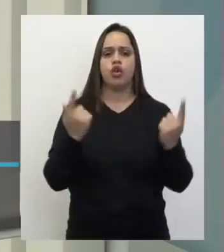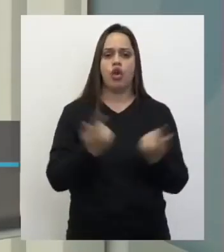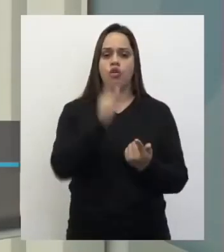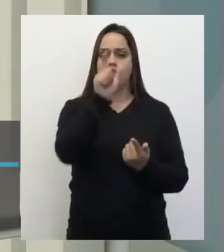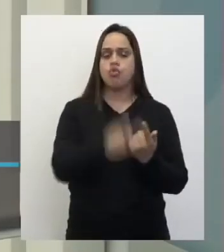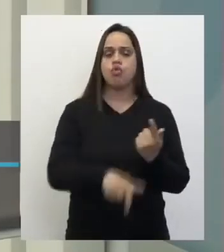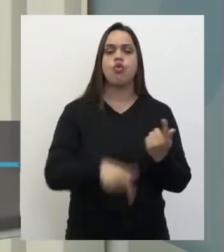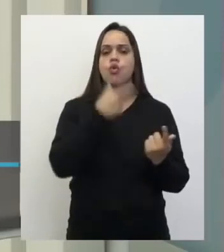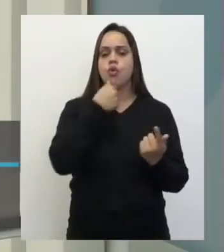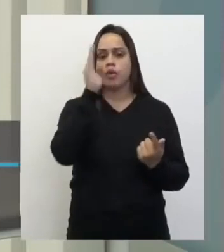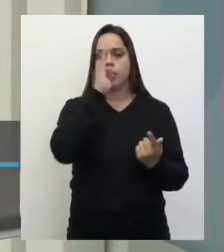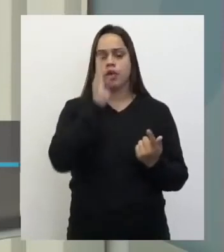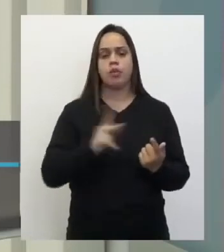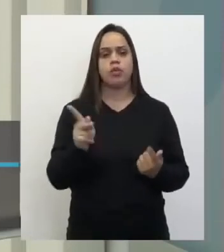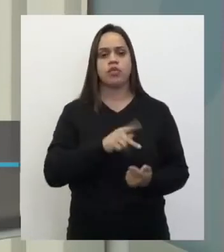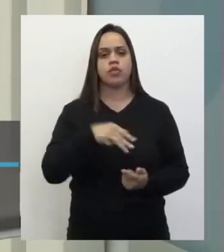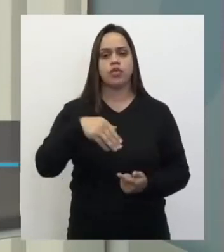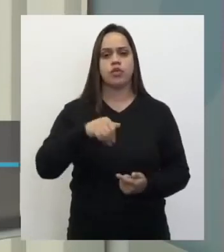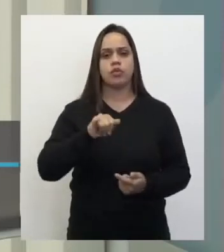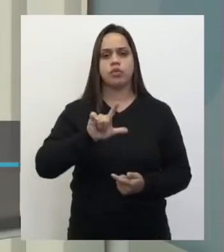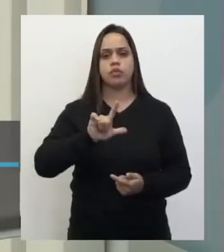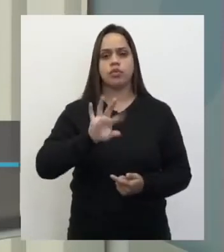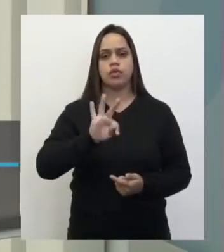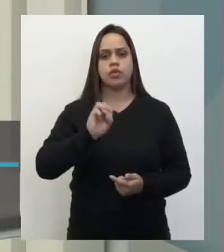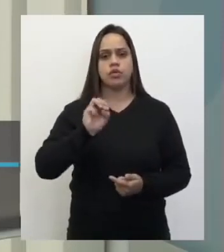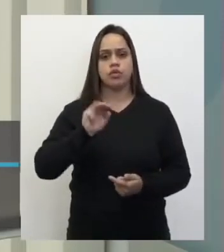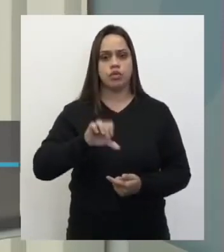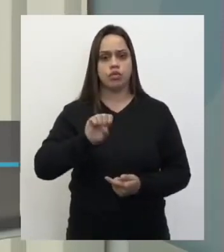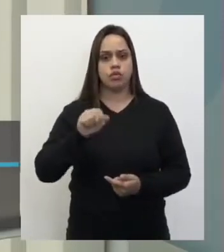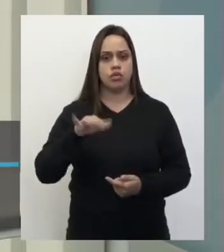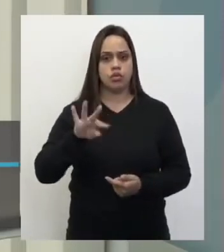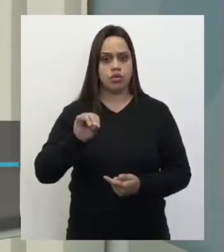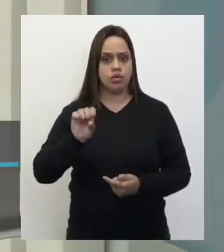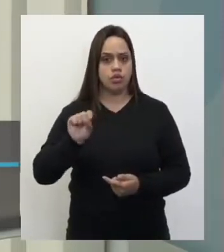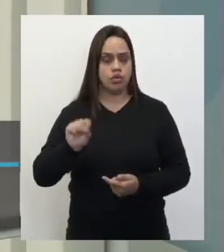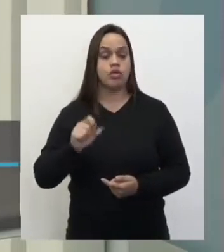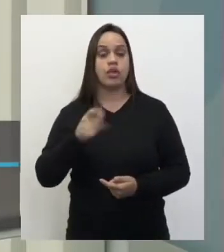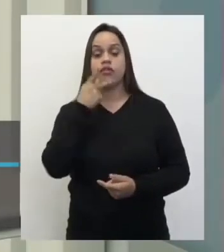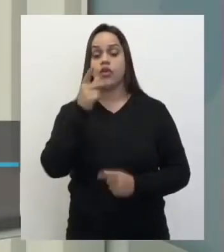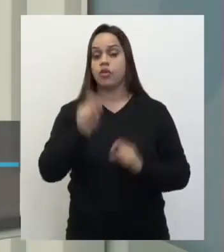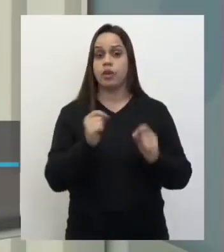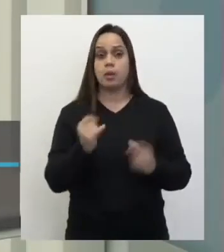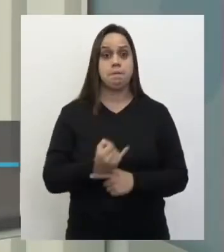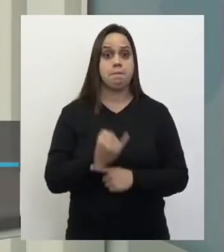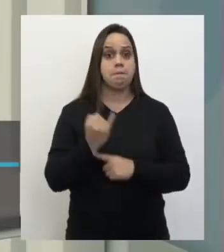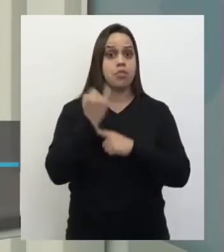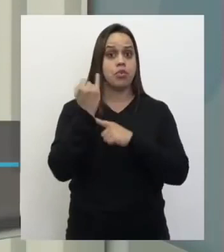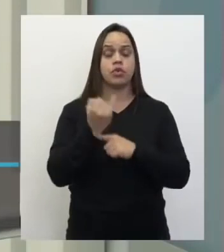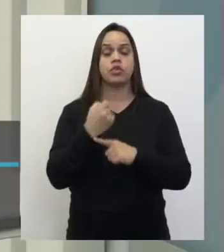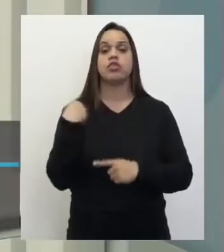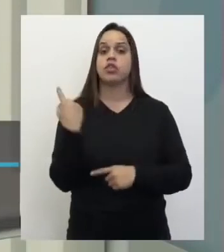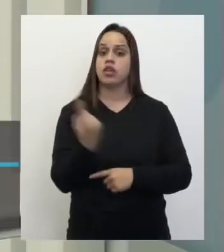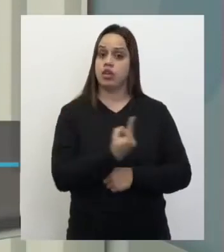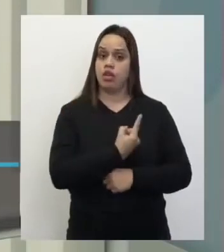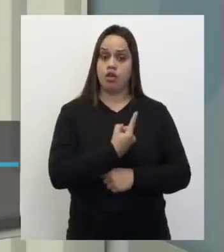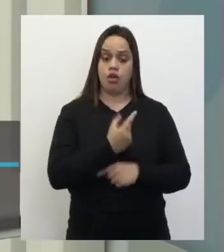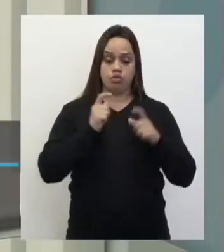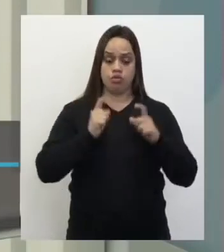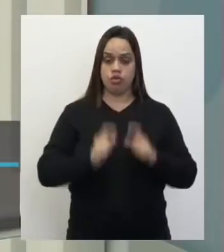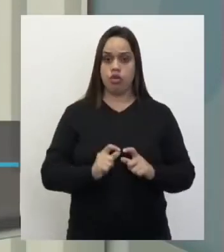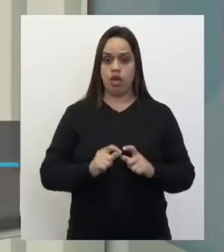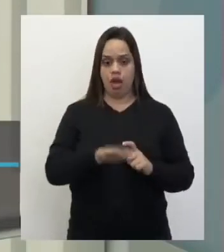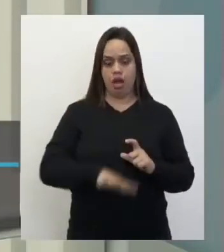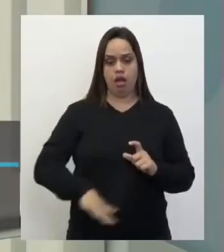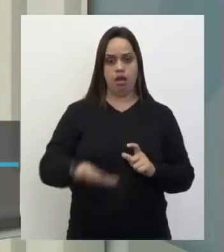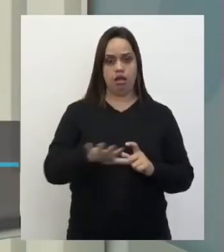né, o professor Milton Santos, que ele diz o seguinte, sobre a importância da nossa localização no